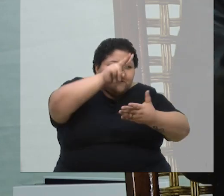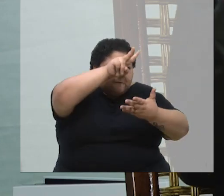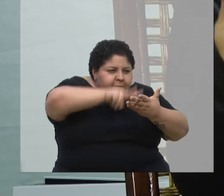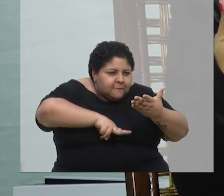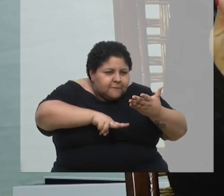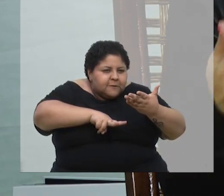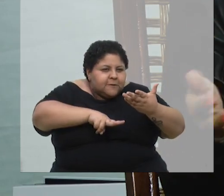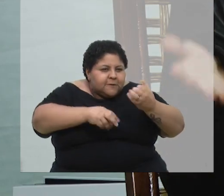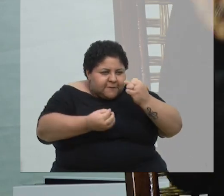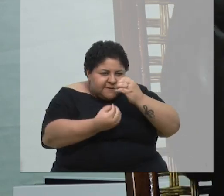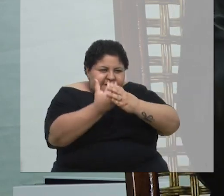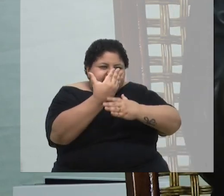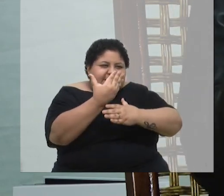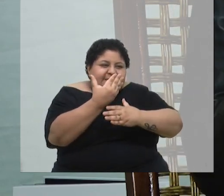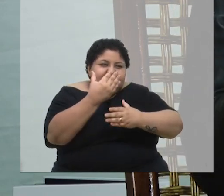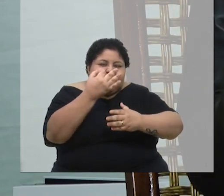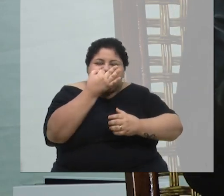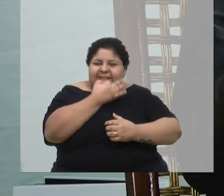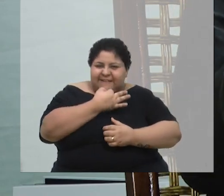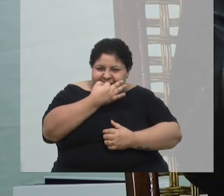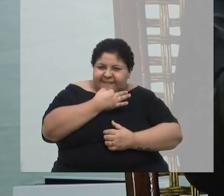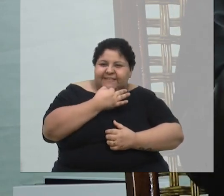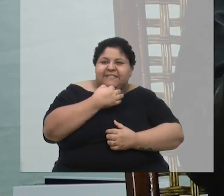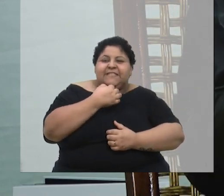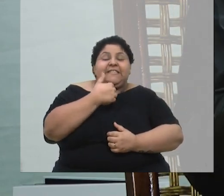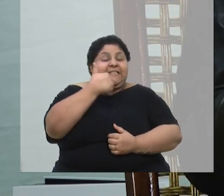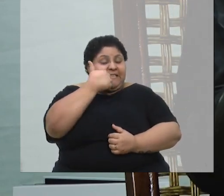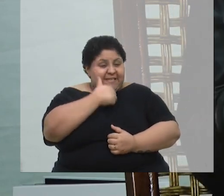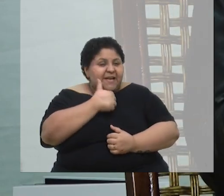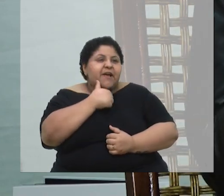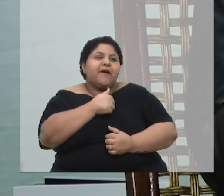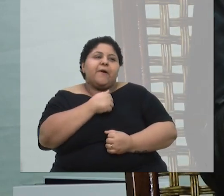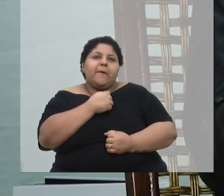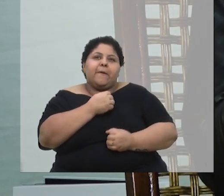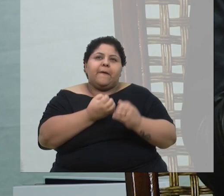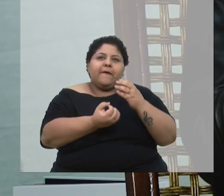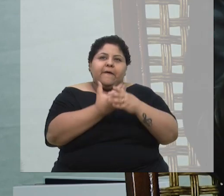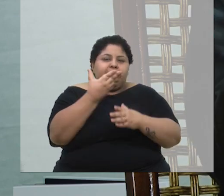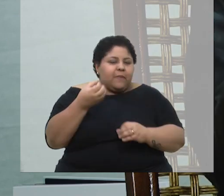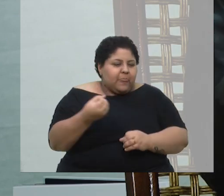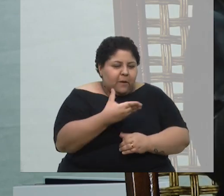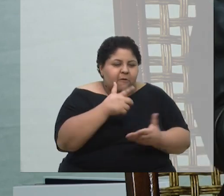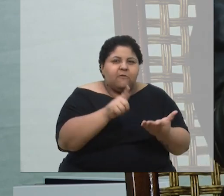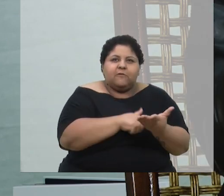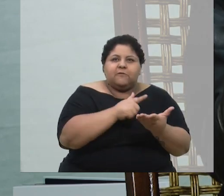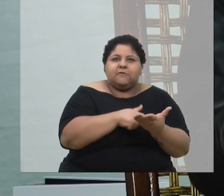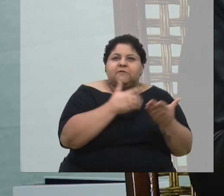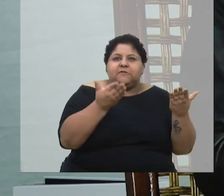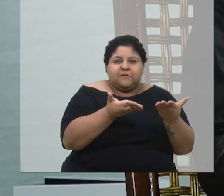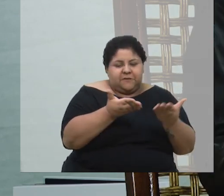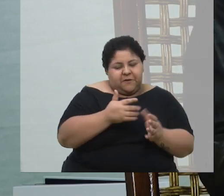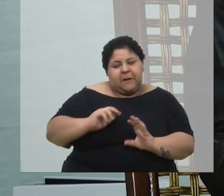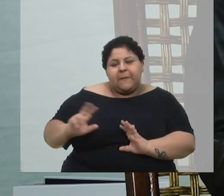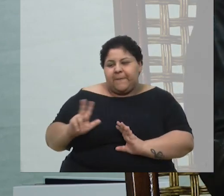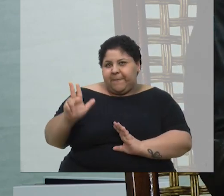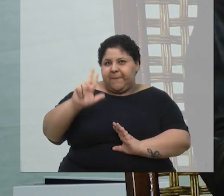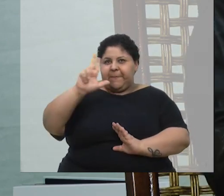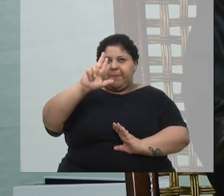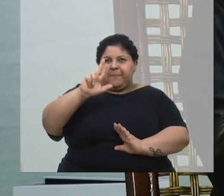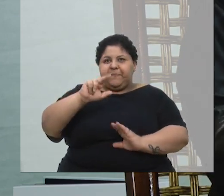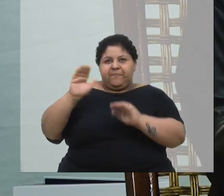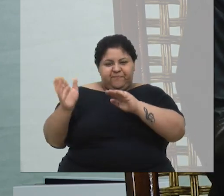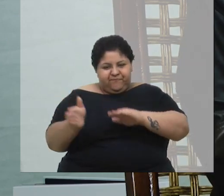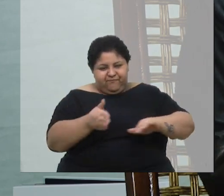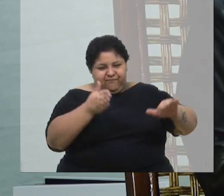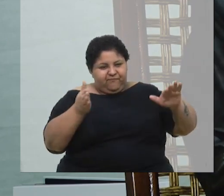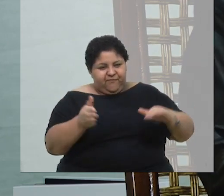pessoas procurem pelas leitoras, pelas escritoras caxienses e principalmente que estejam lançando seus novos livros agora